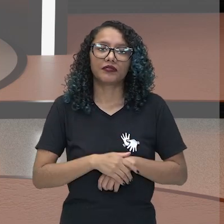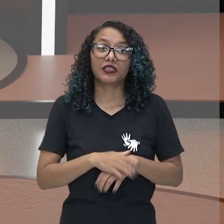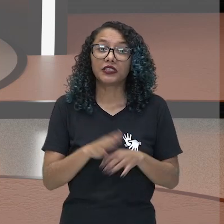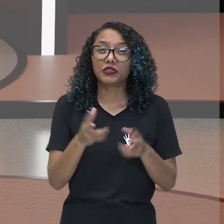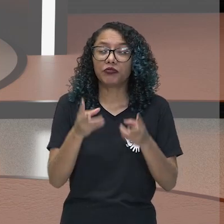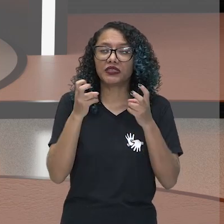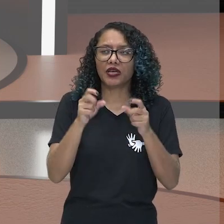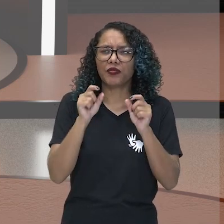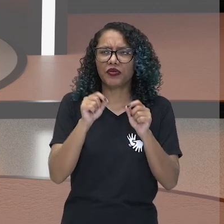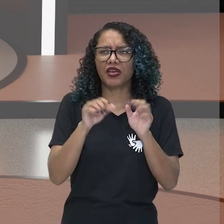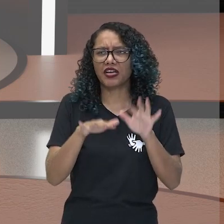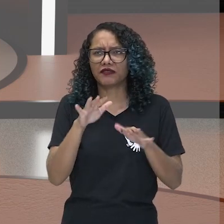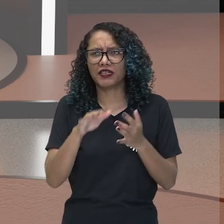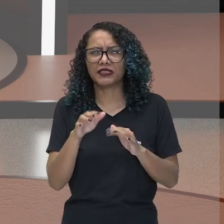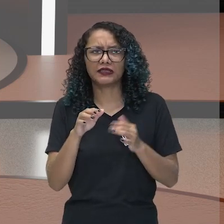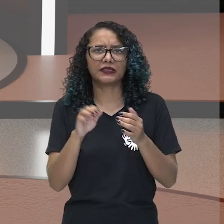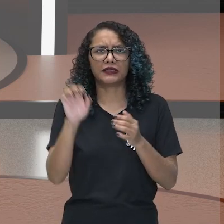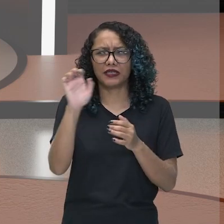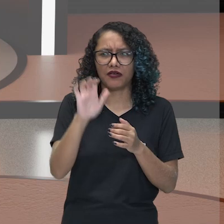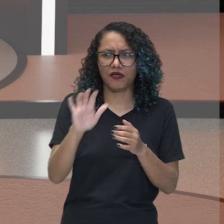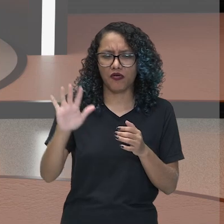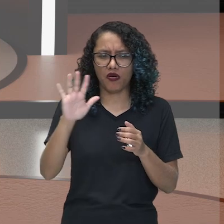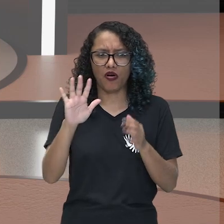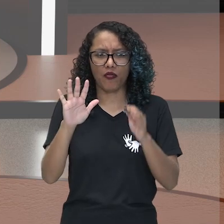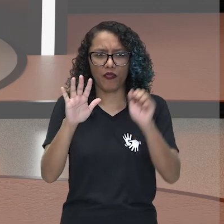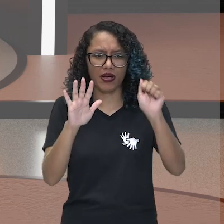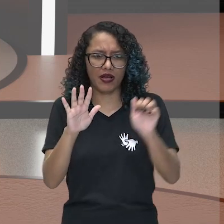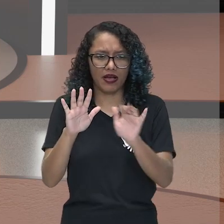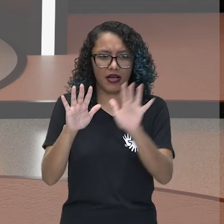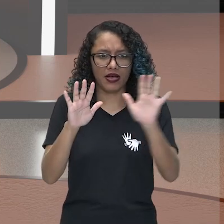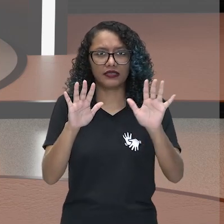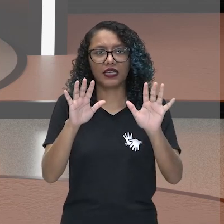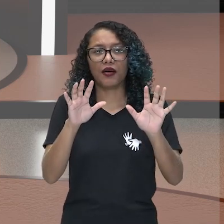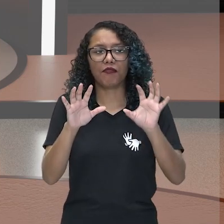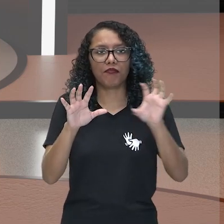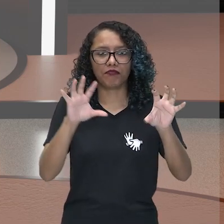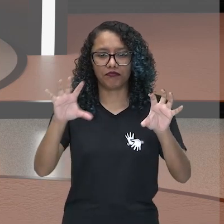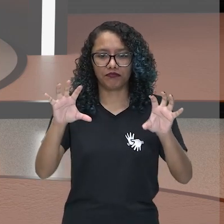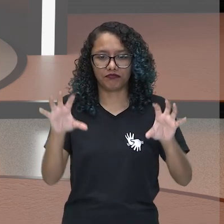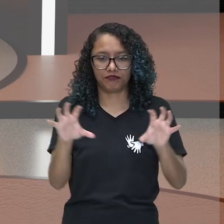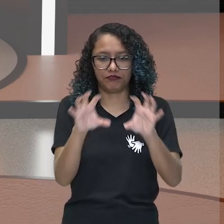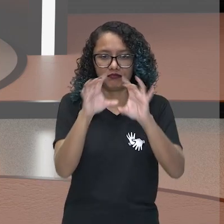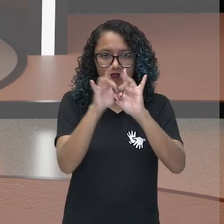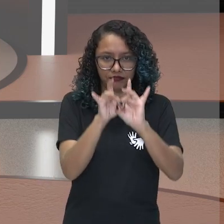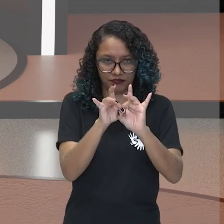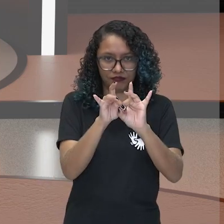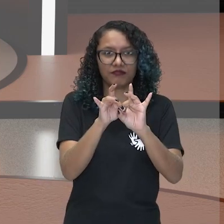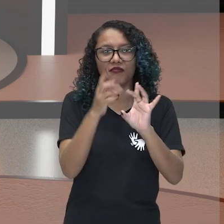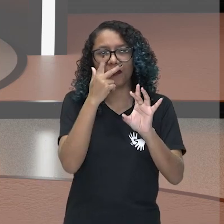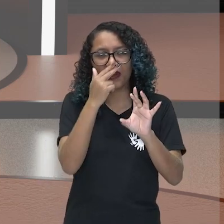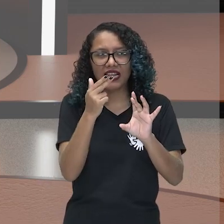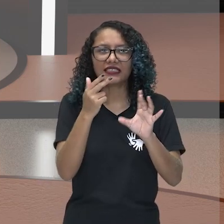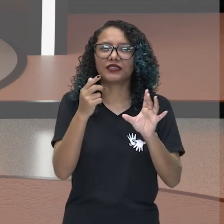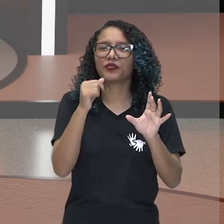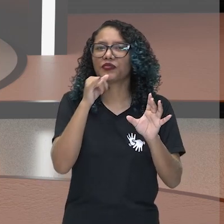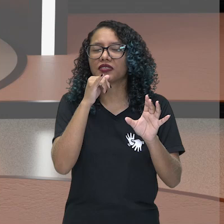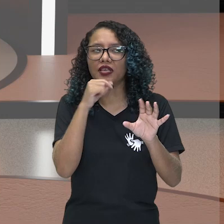Ásia acabam estando juntos no mesmo bloco continental, né? Que a Europa seria uma